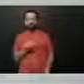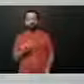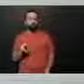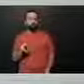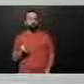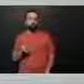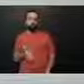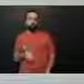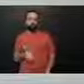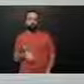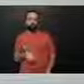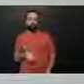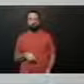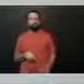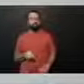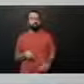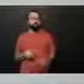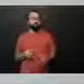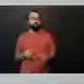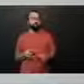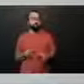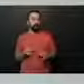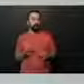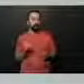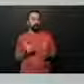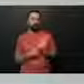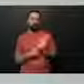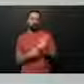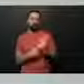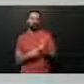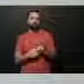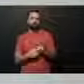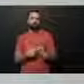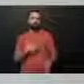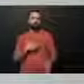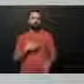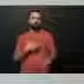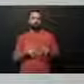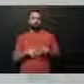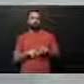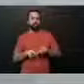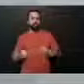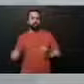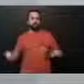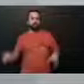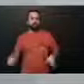fizemos representações diferentes. E agora nós vamos fazer a escrita